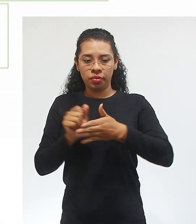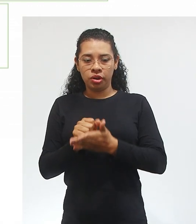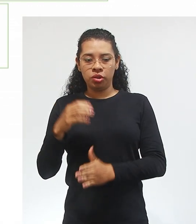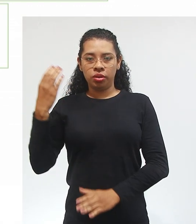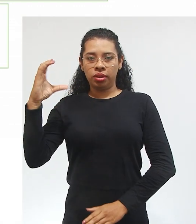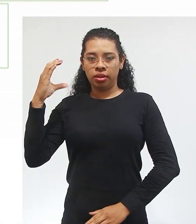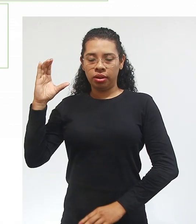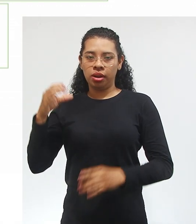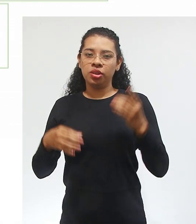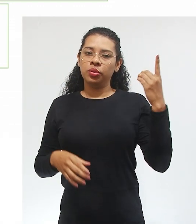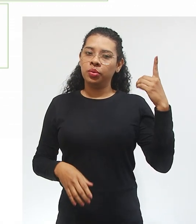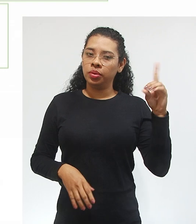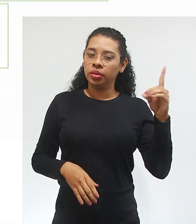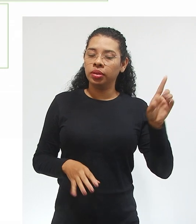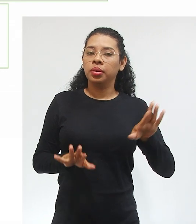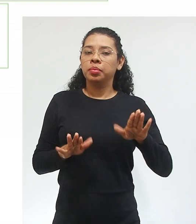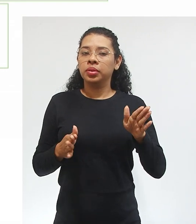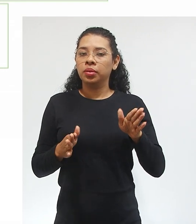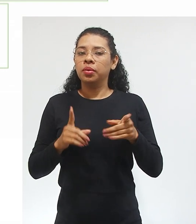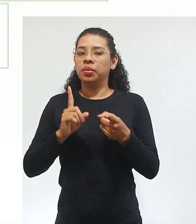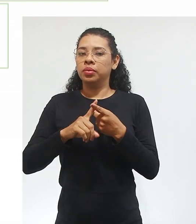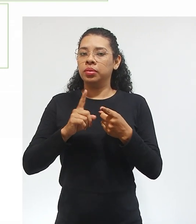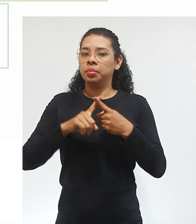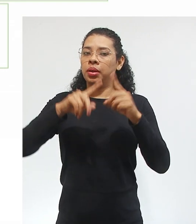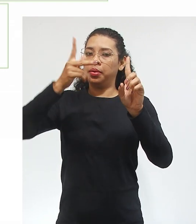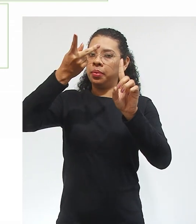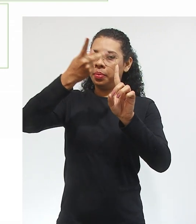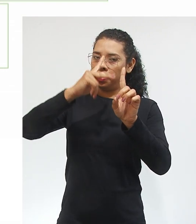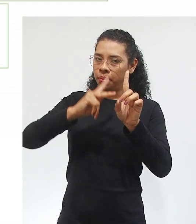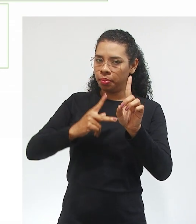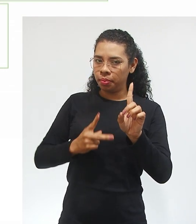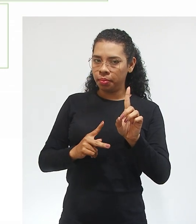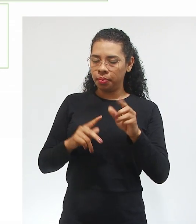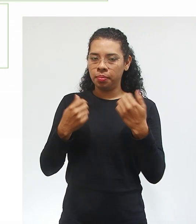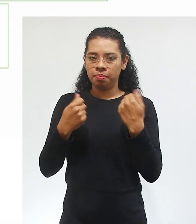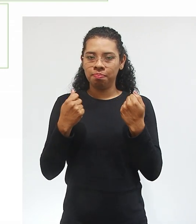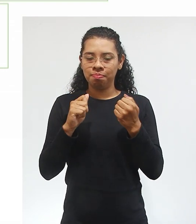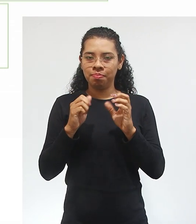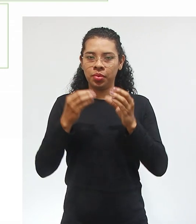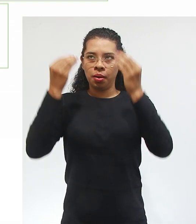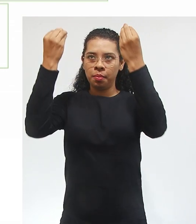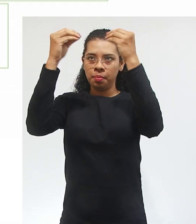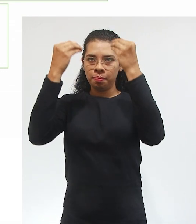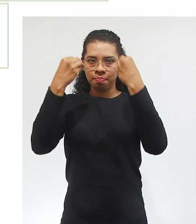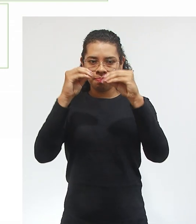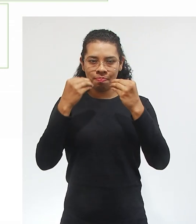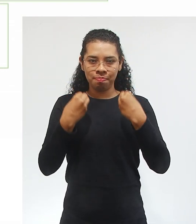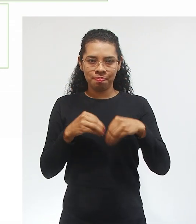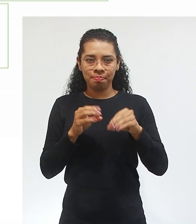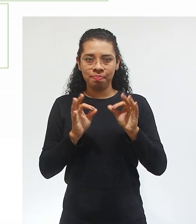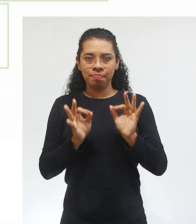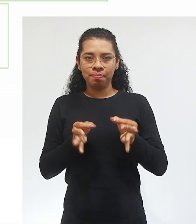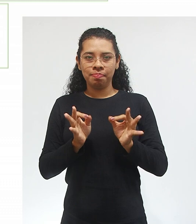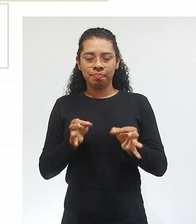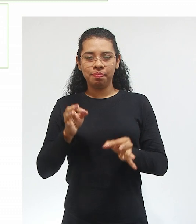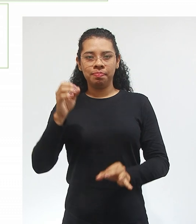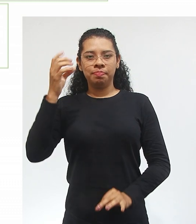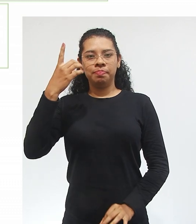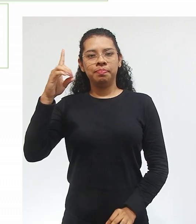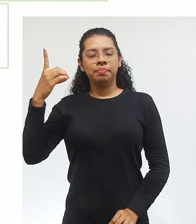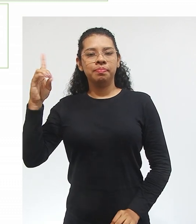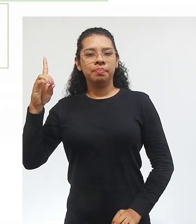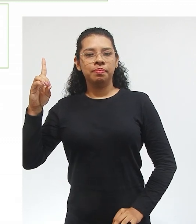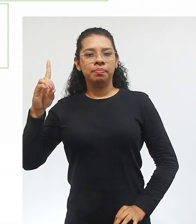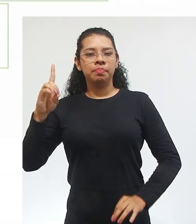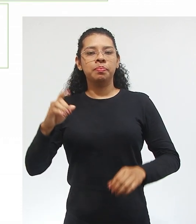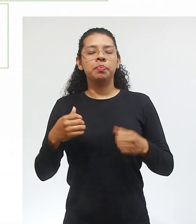como crédito? Que aqui ela era do passivo. Para eu dar baixa no passivo, eu tenho que lançar a débito. Então,